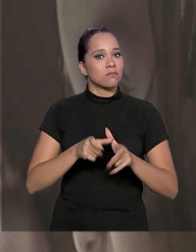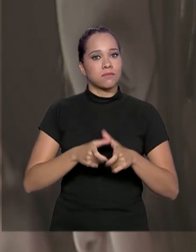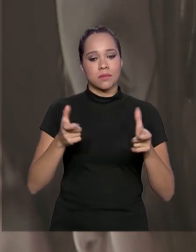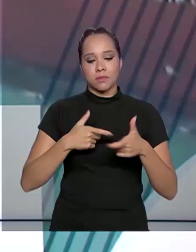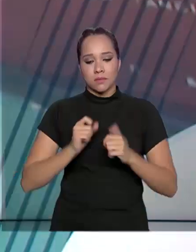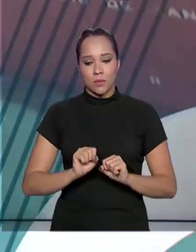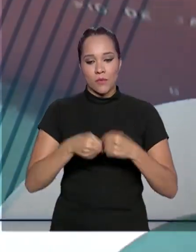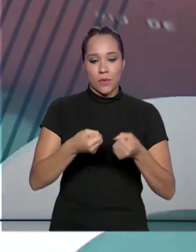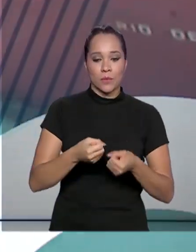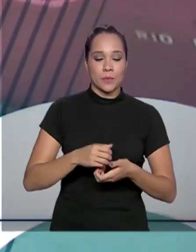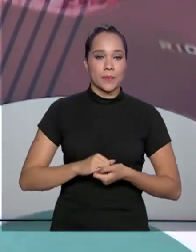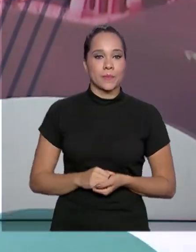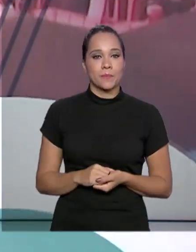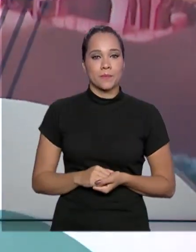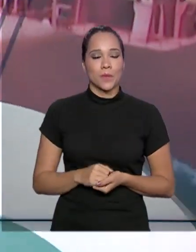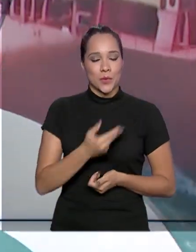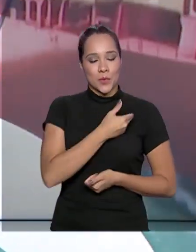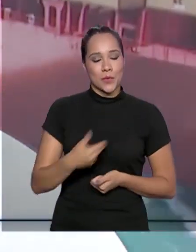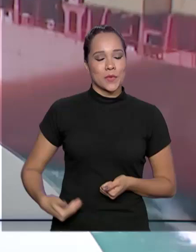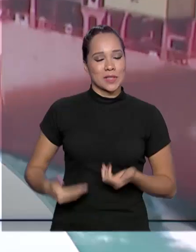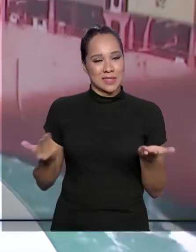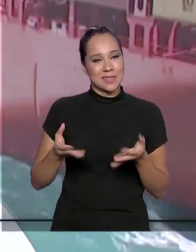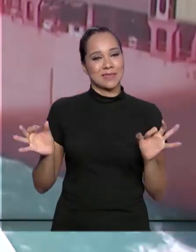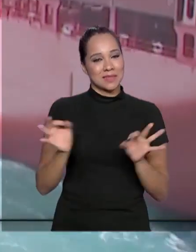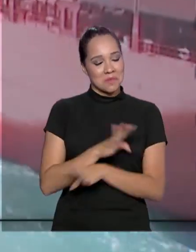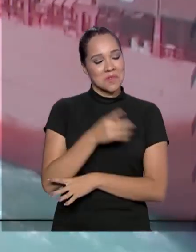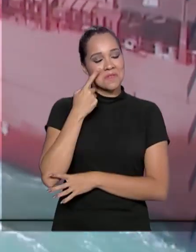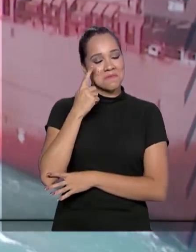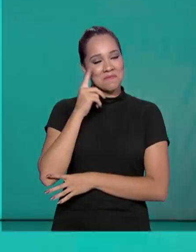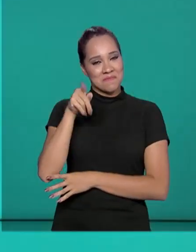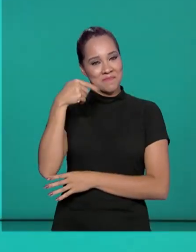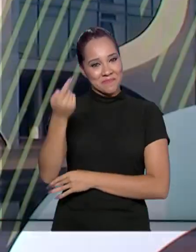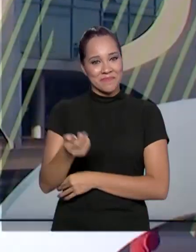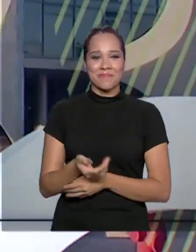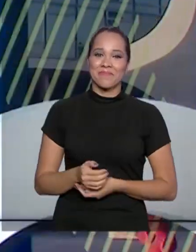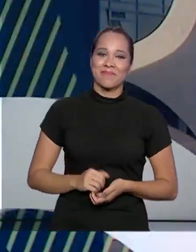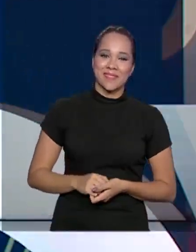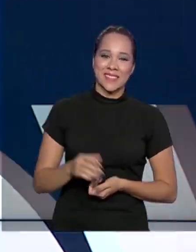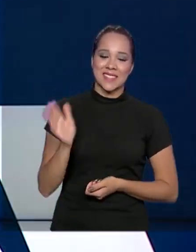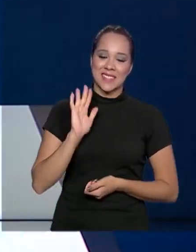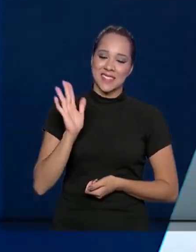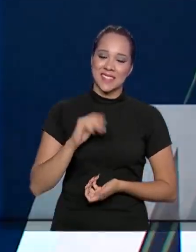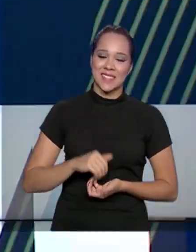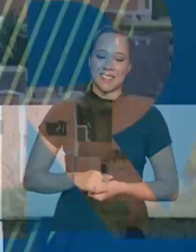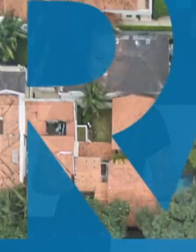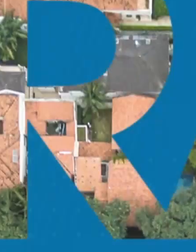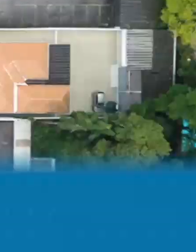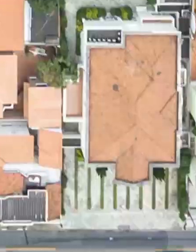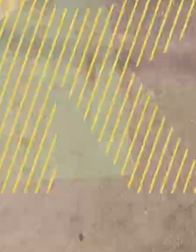enfrentamento. O governo agora termina aqui. Nos vemos na próxima edição. Até lá!